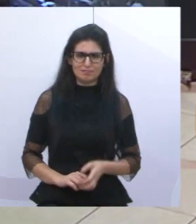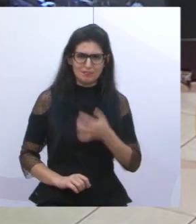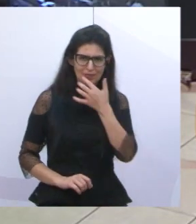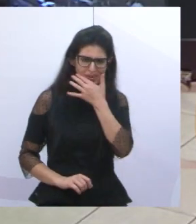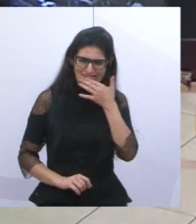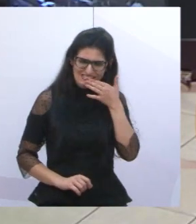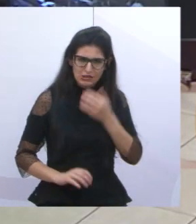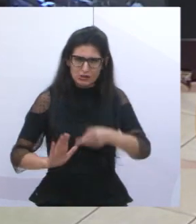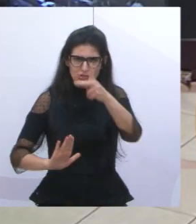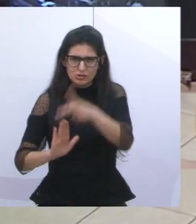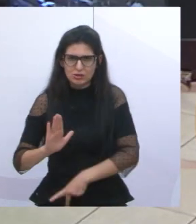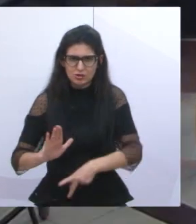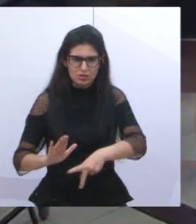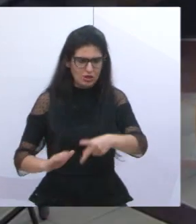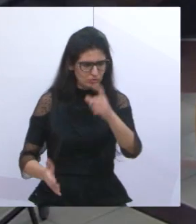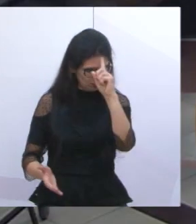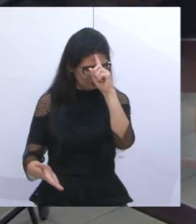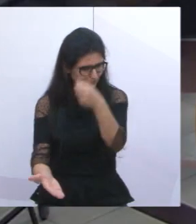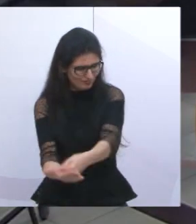O projeto continua em discussão.